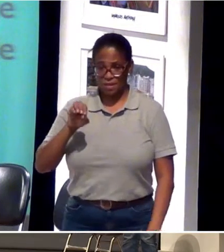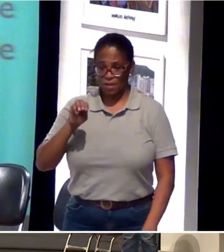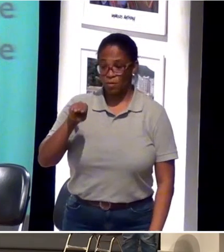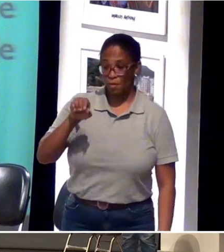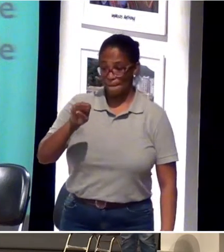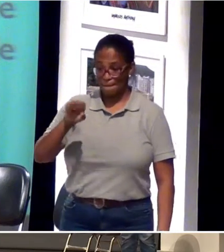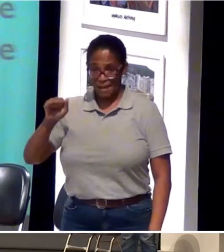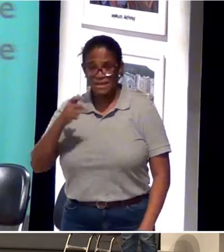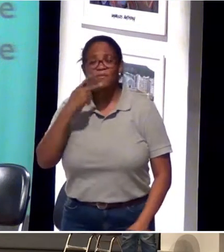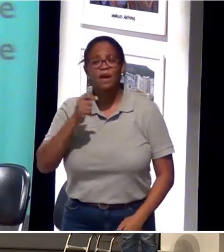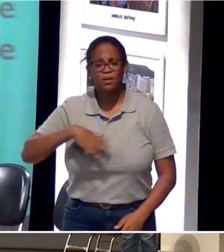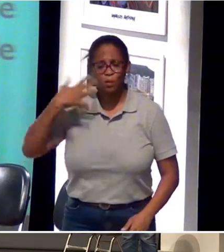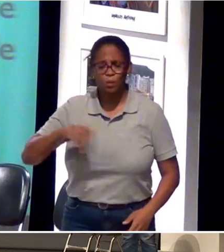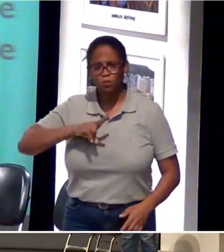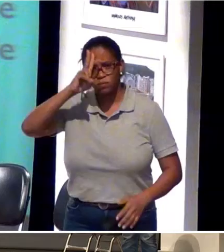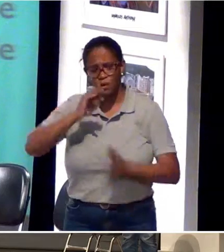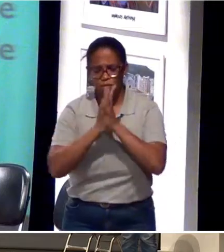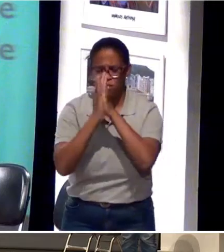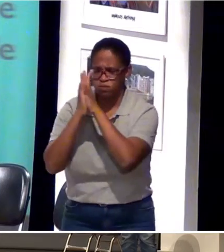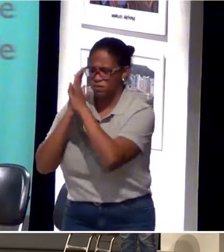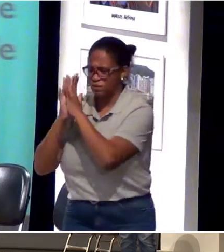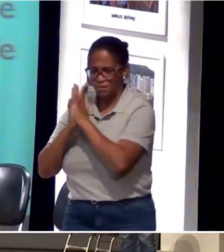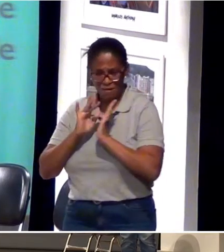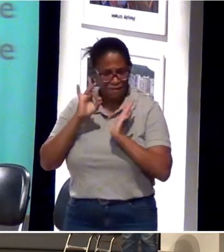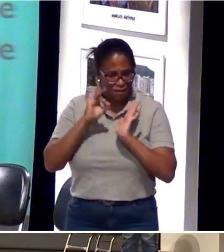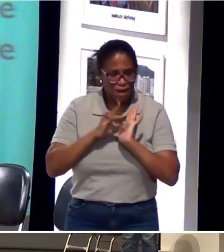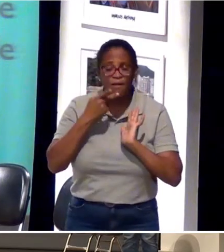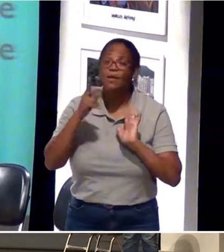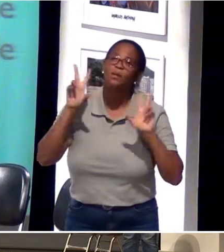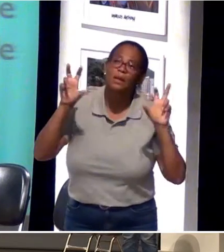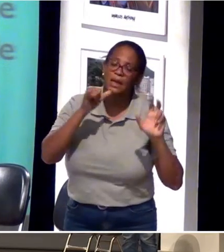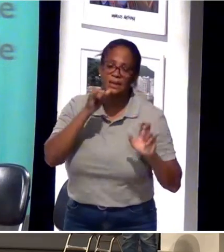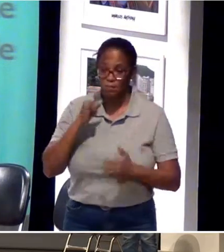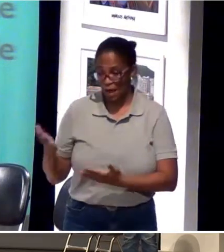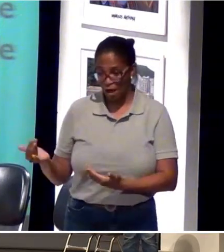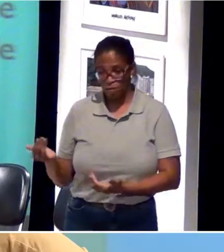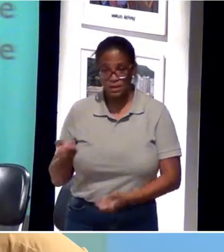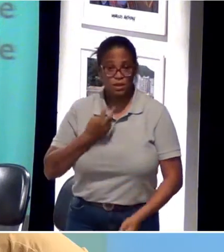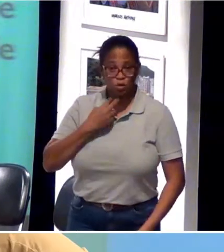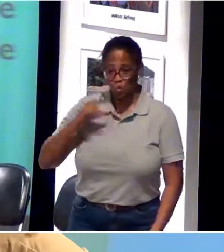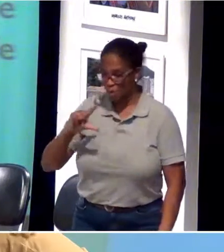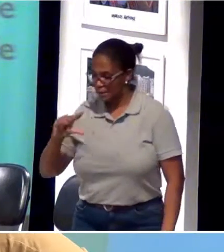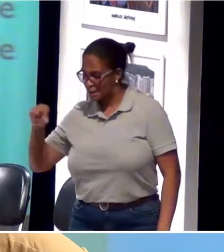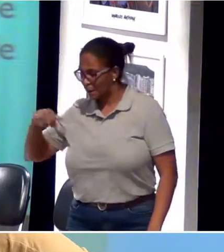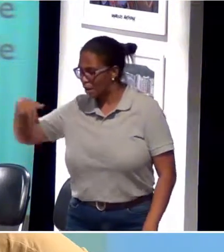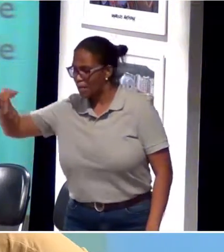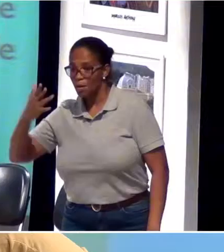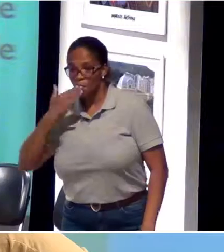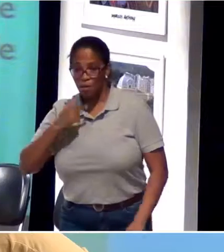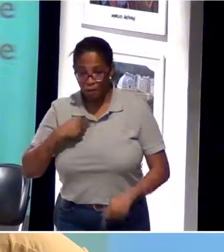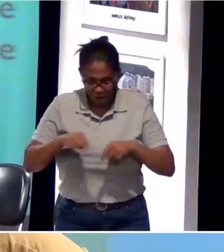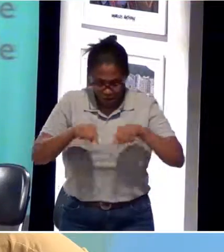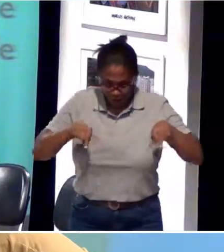e superlotação, a gente está falando de uma condição em que os adolescentes, por exemplo, não podem sair para comer. Então, eles comem dentro